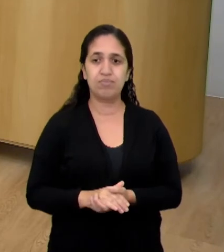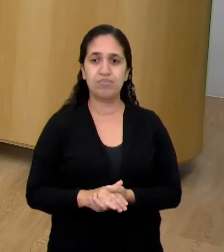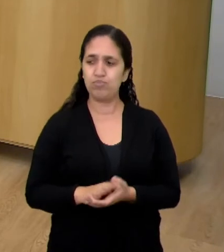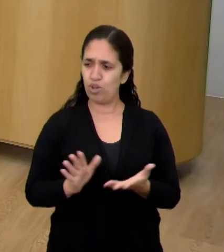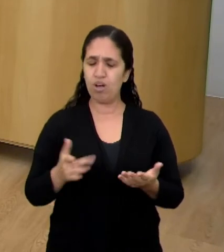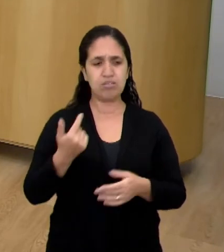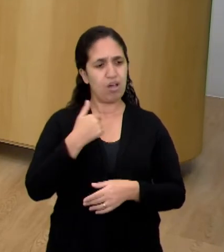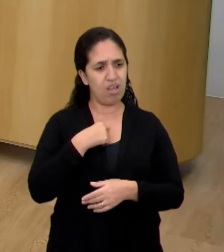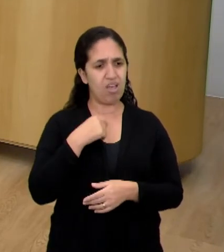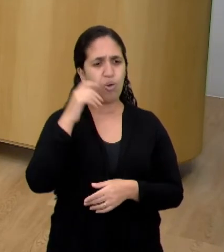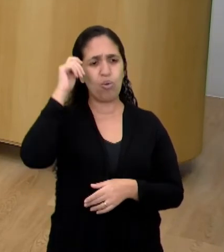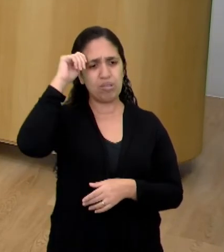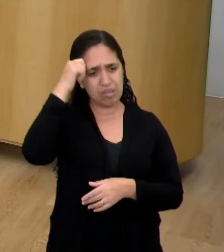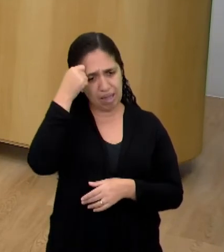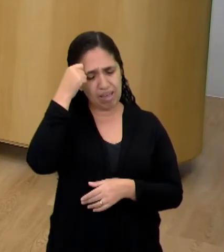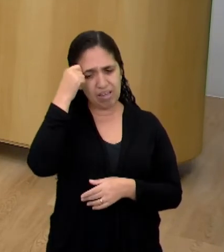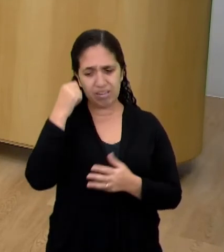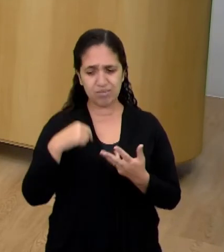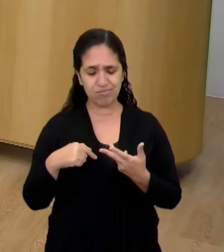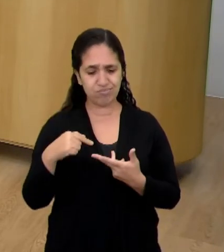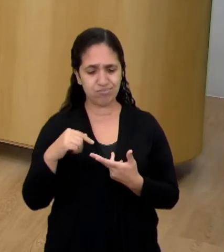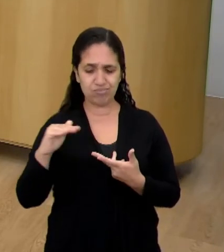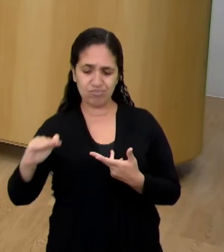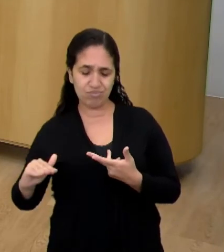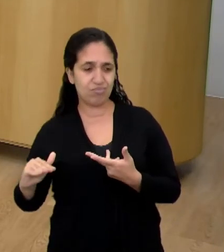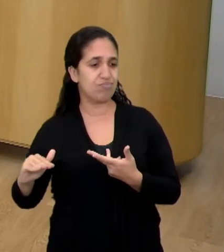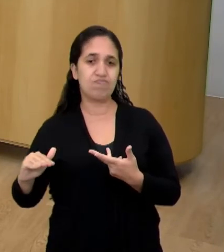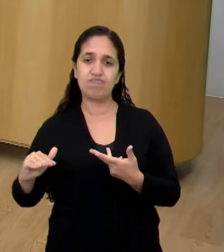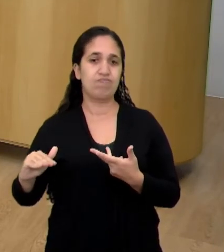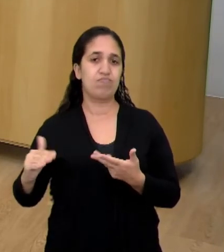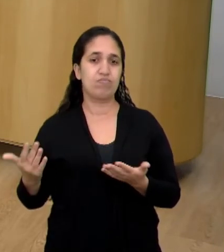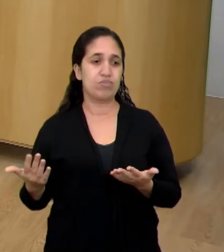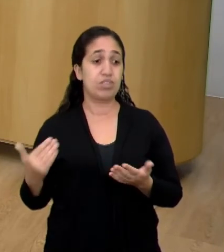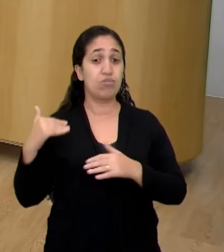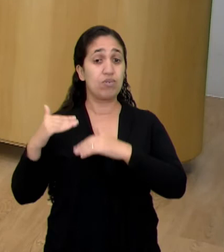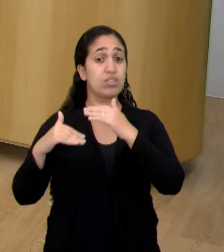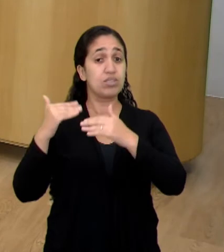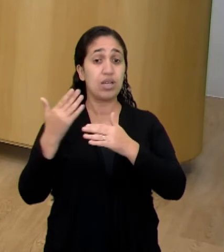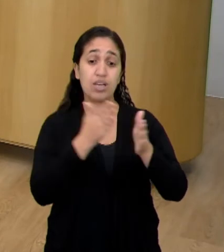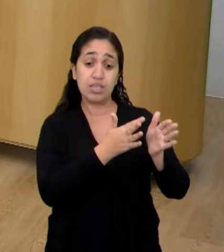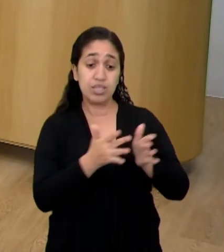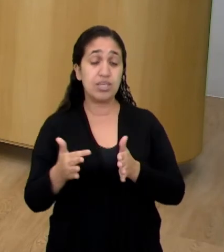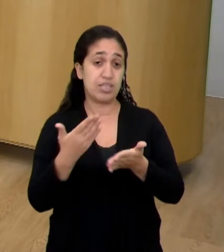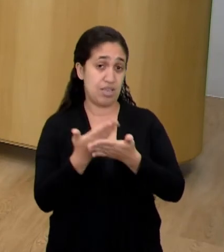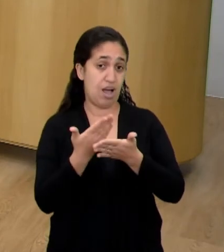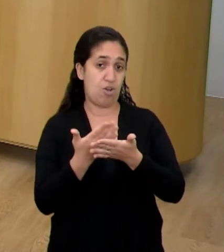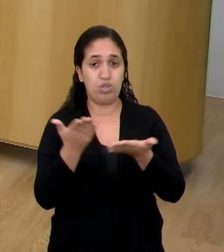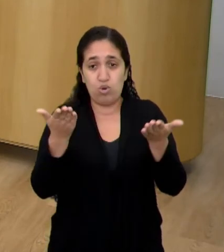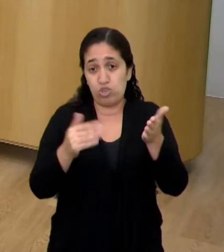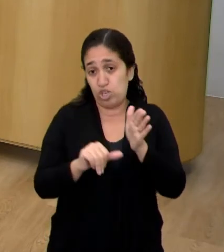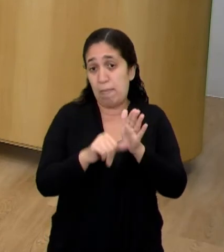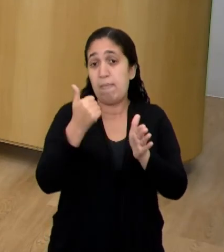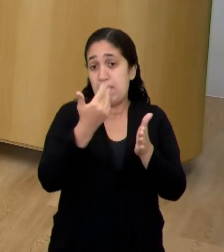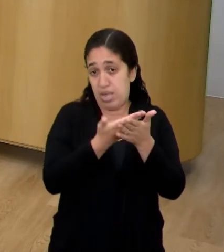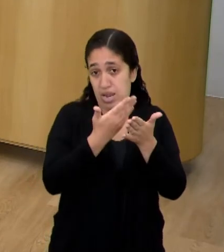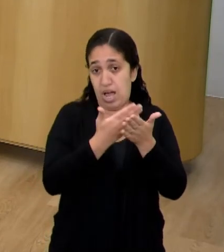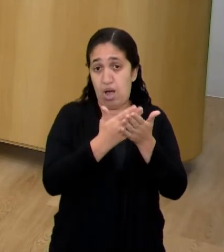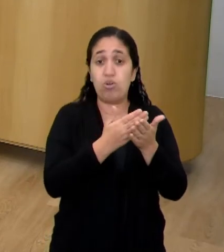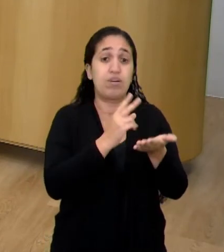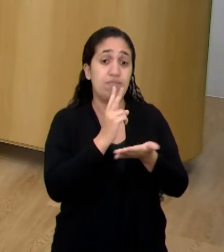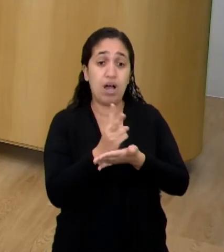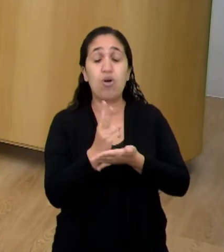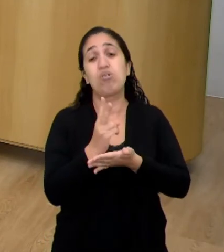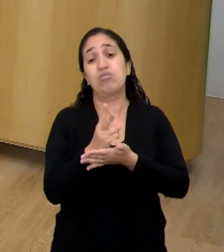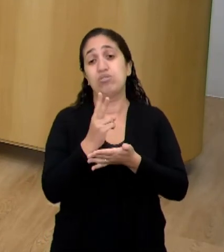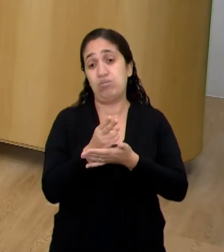ser negro eu só vou ter esse tipo de papel exatamente, social, que né? é uma coisa que vai ser no decorrer aqui das Não- aulas. não Essa é a tem primeira espaço aula. pra mim. Ah. A gente vai falar muito sobre isso aqui, né?